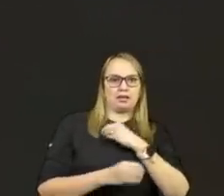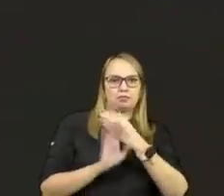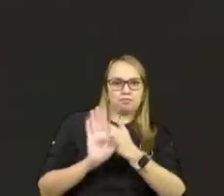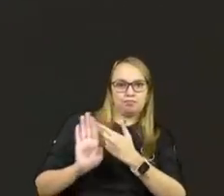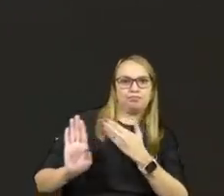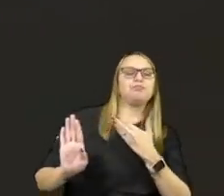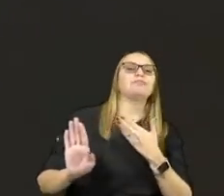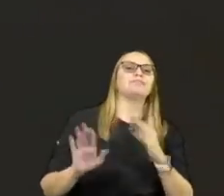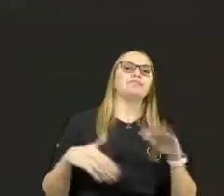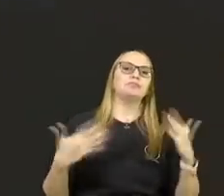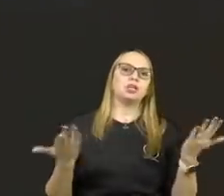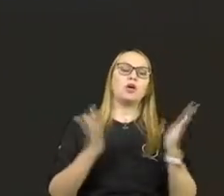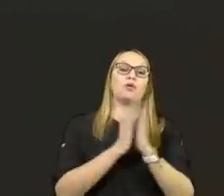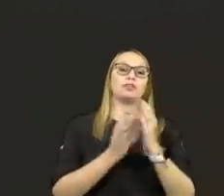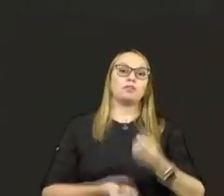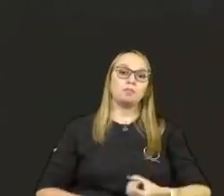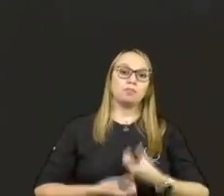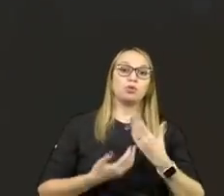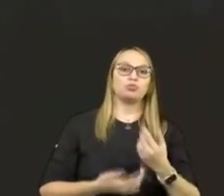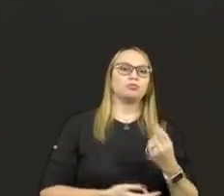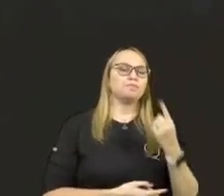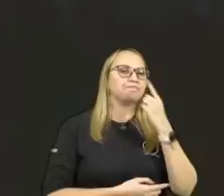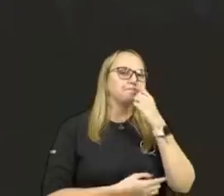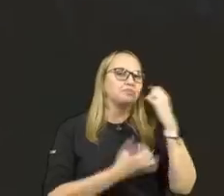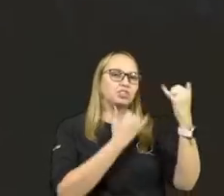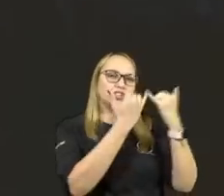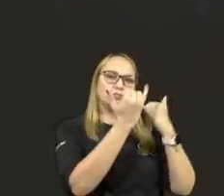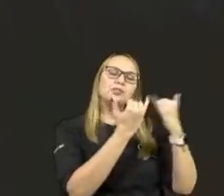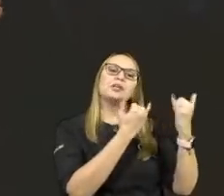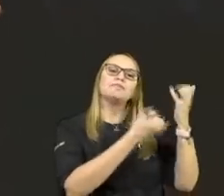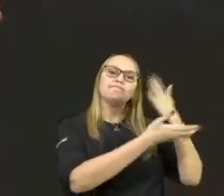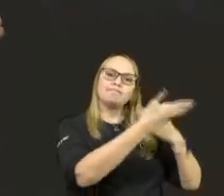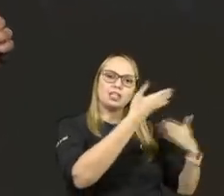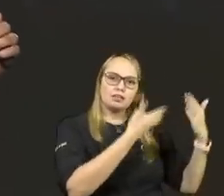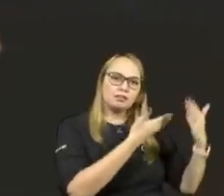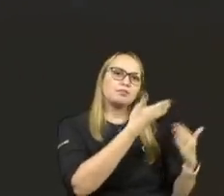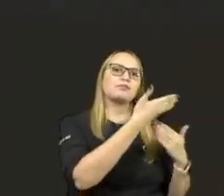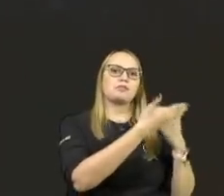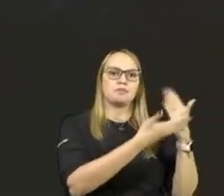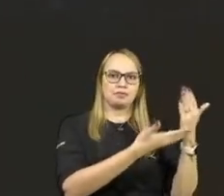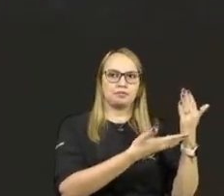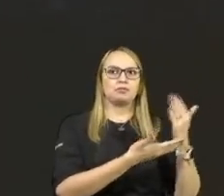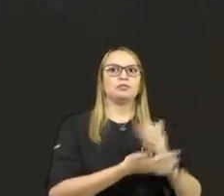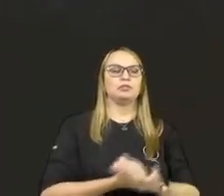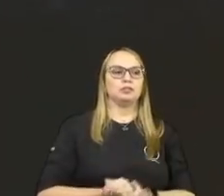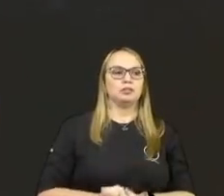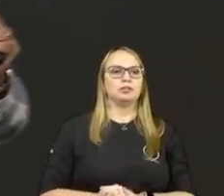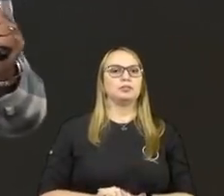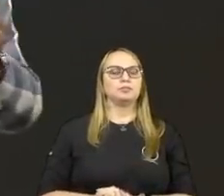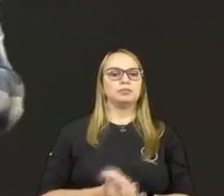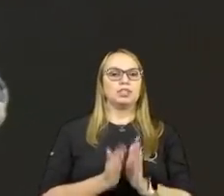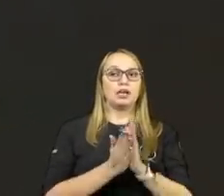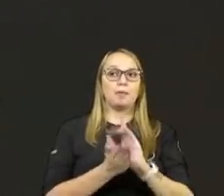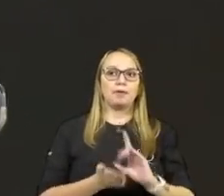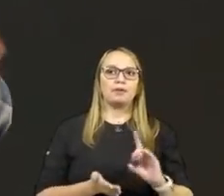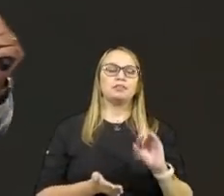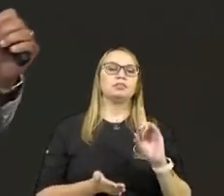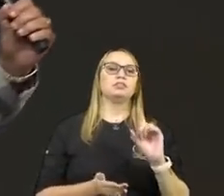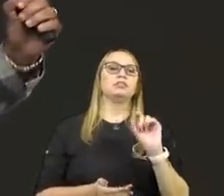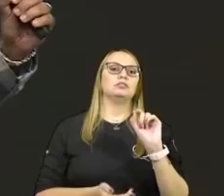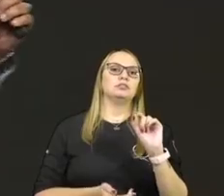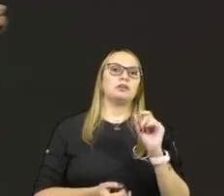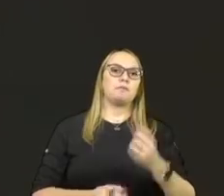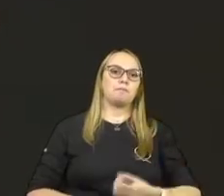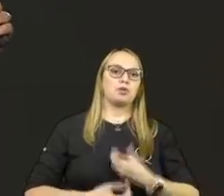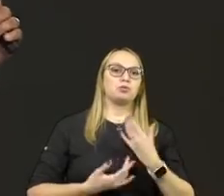a oração produz a intimidade através do relacionamento. E a palavra de Deus